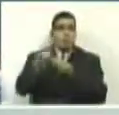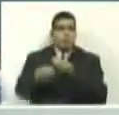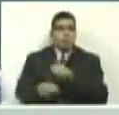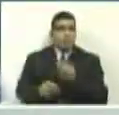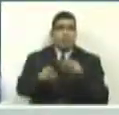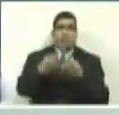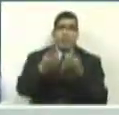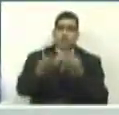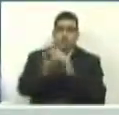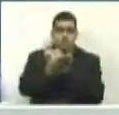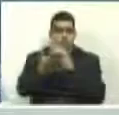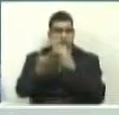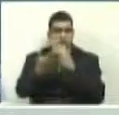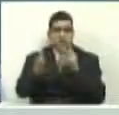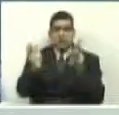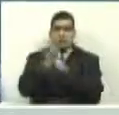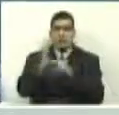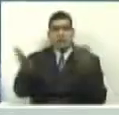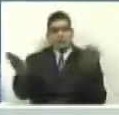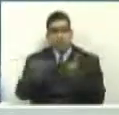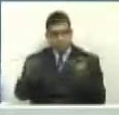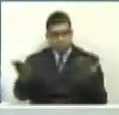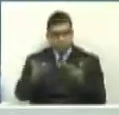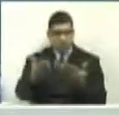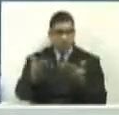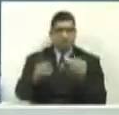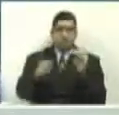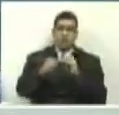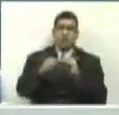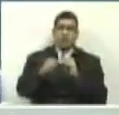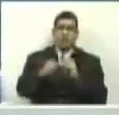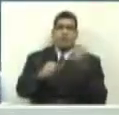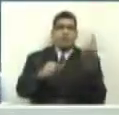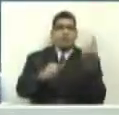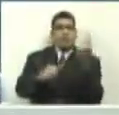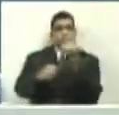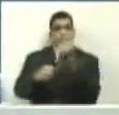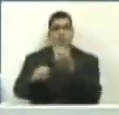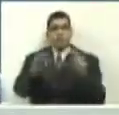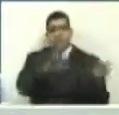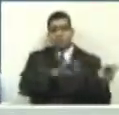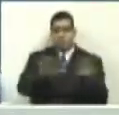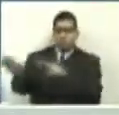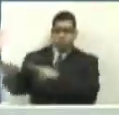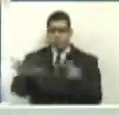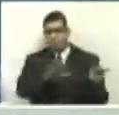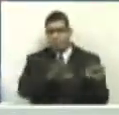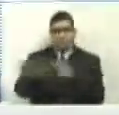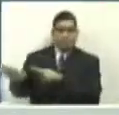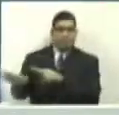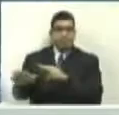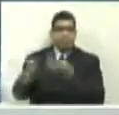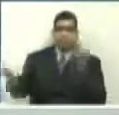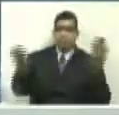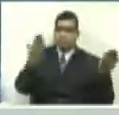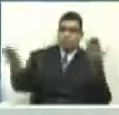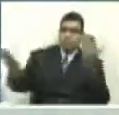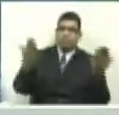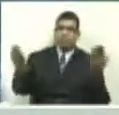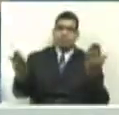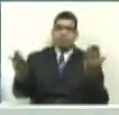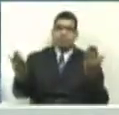Mas eu começo a partir de hoje, e farei um a cada semana, a comparar